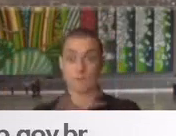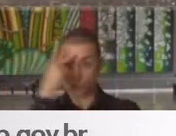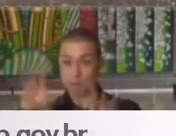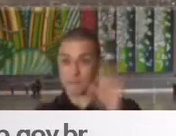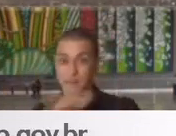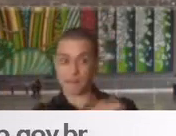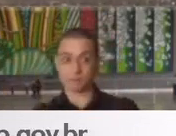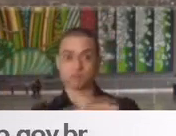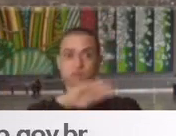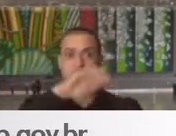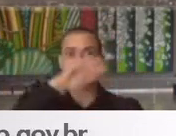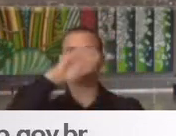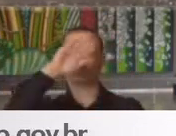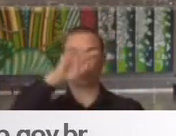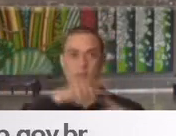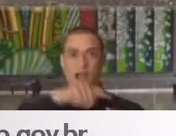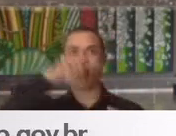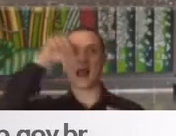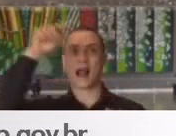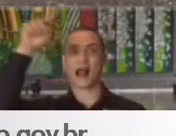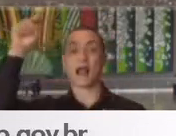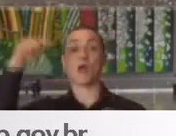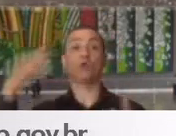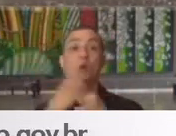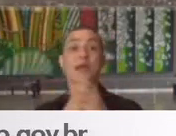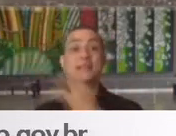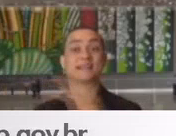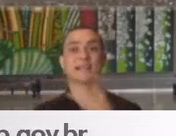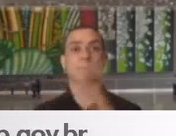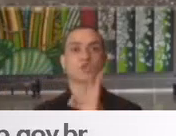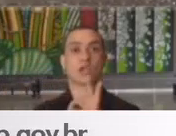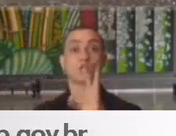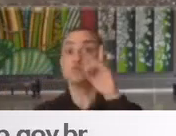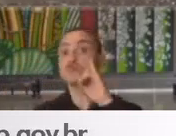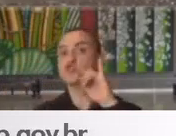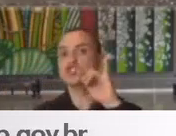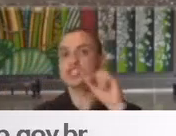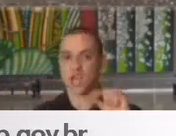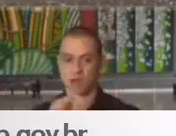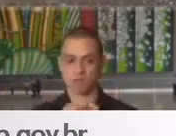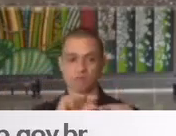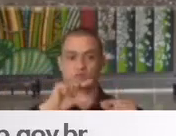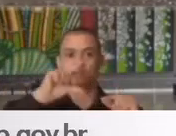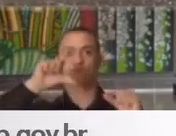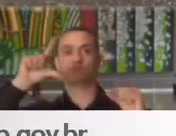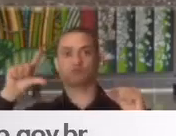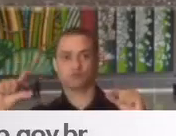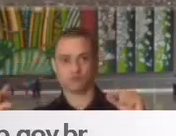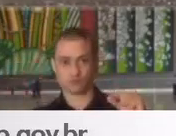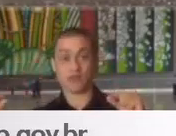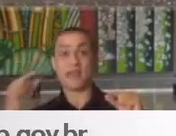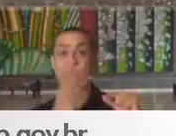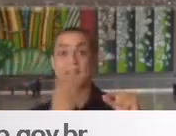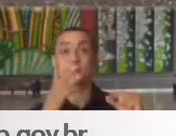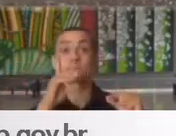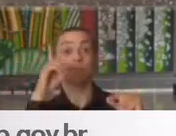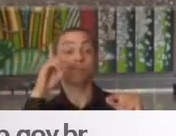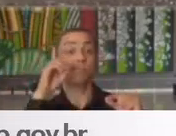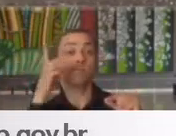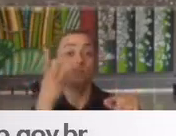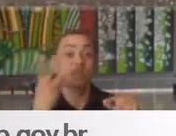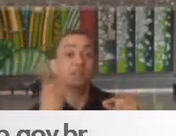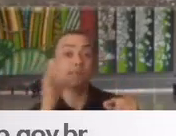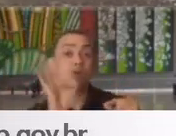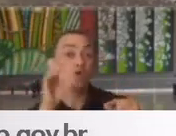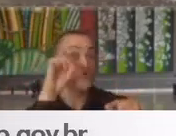da epidemia é de 33% ao dia. Então, esse é um dado que foi observado nos demais países e